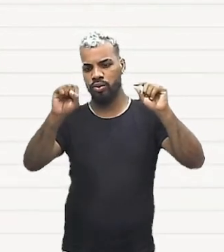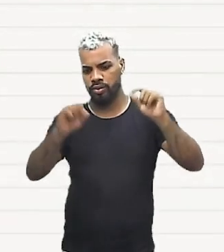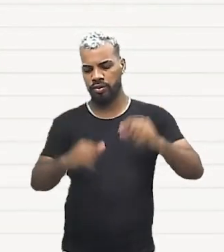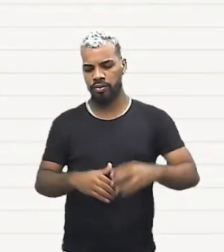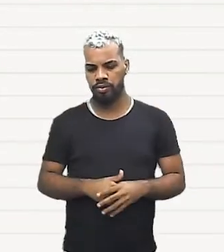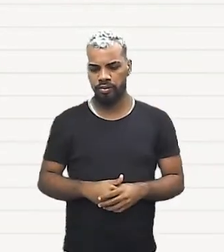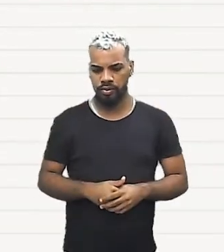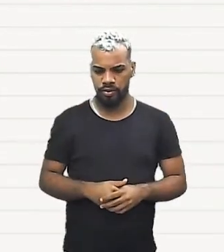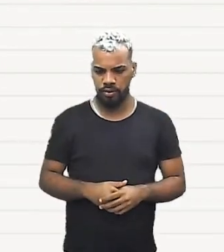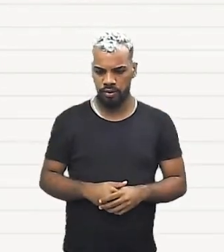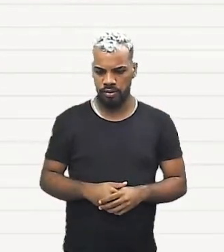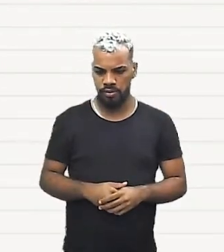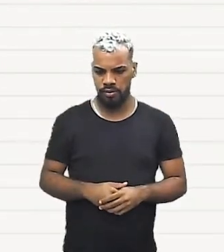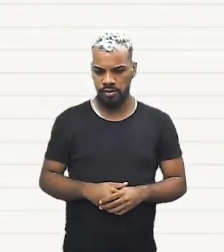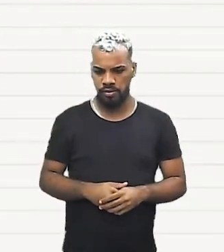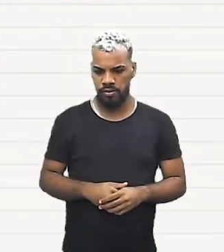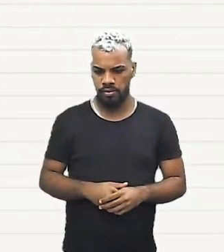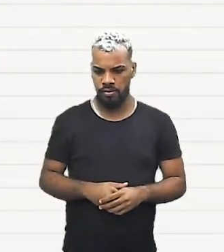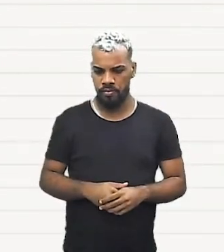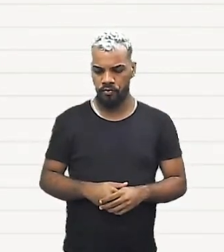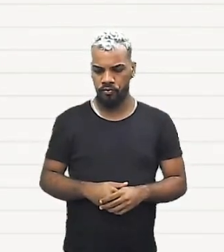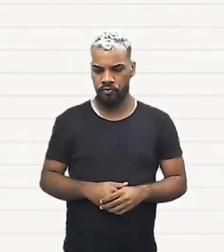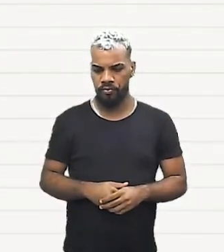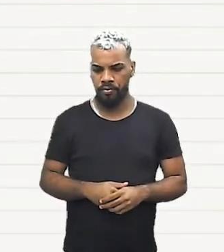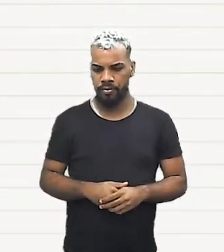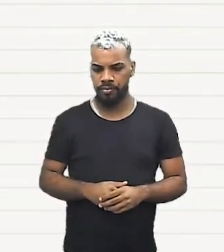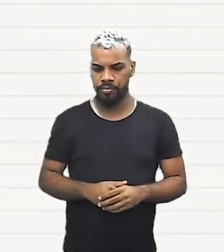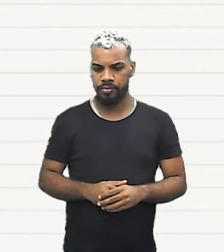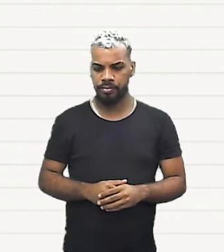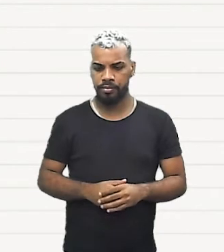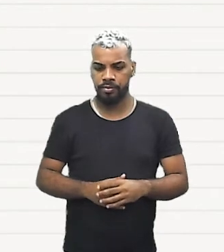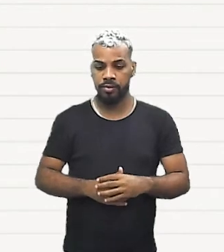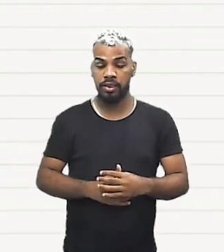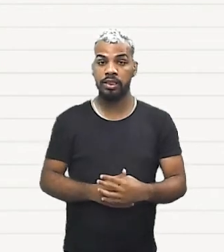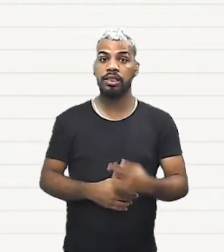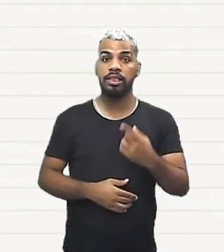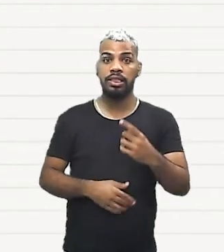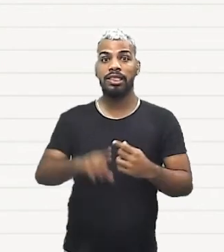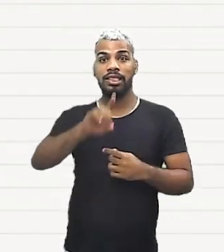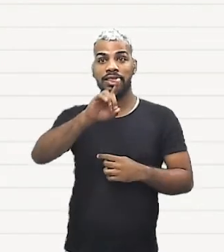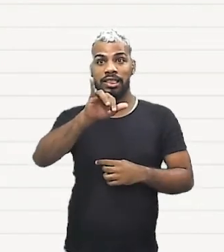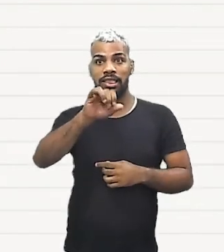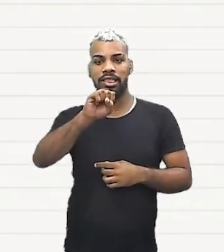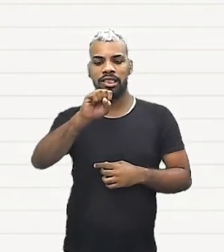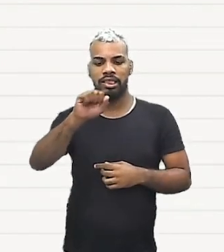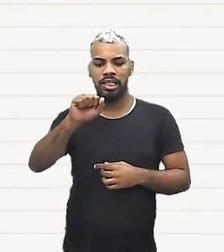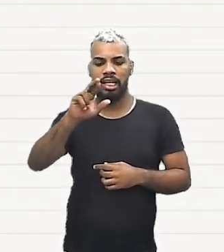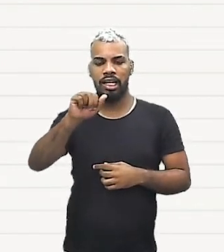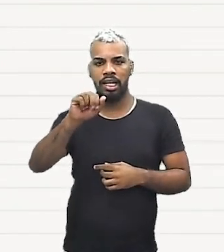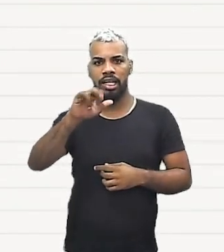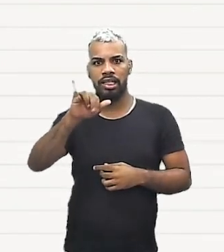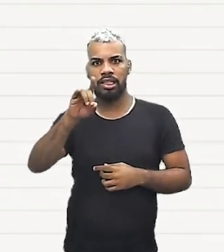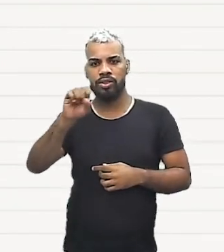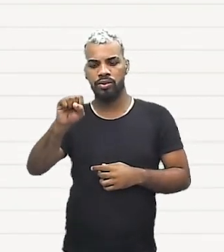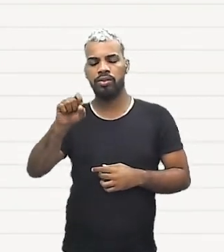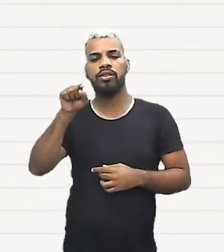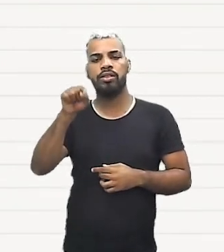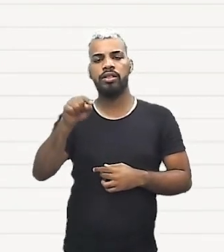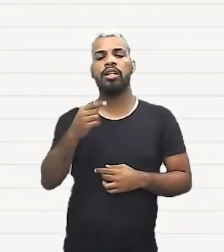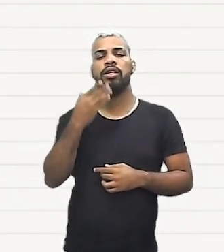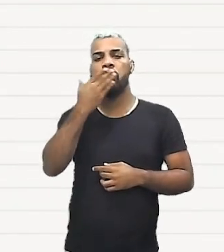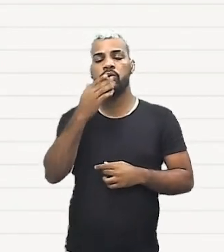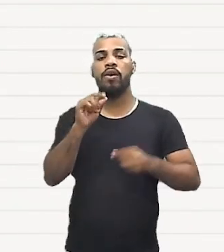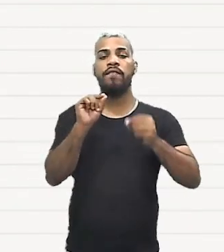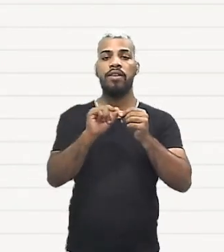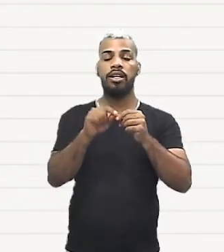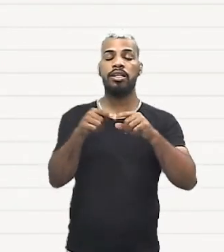o são os dissacarídeos esse prefixo de significa dois ou seja são os açúcares formados